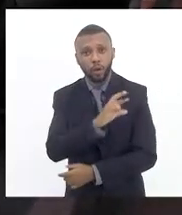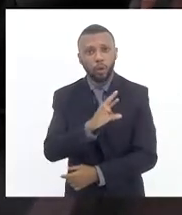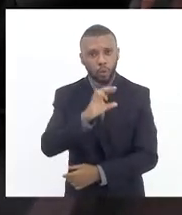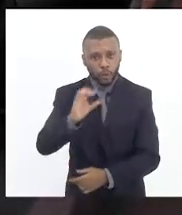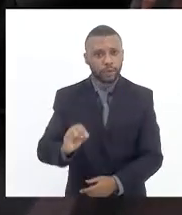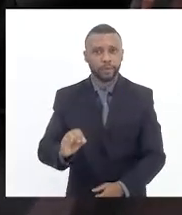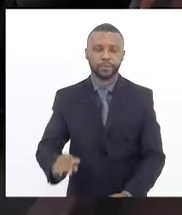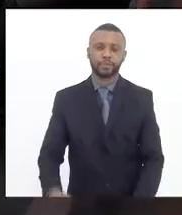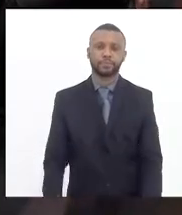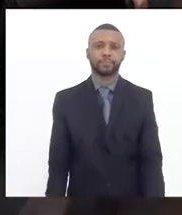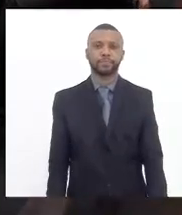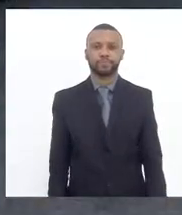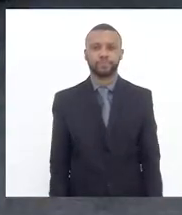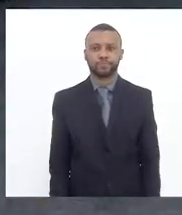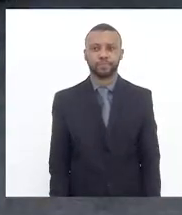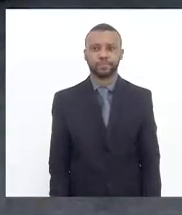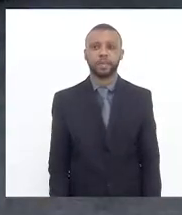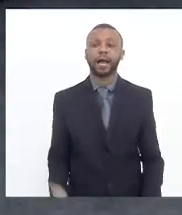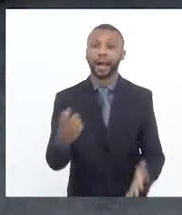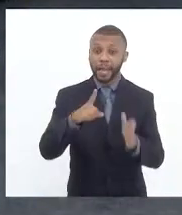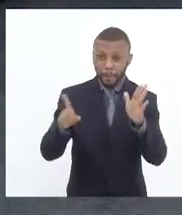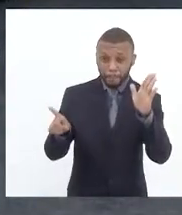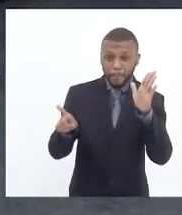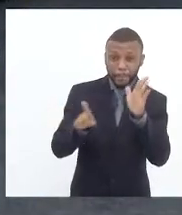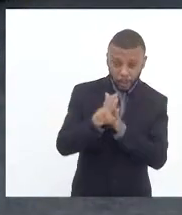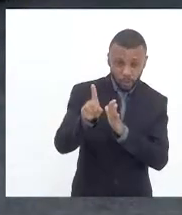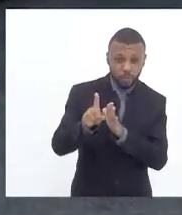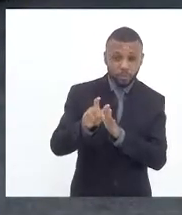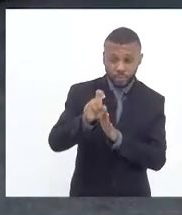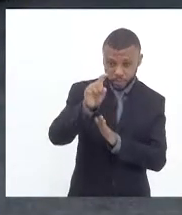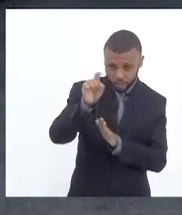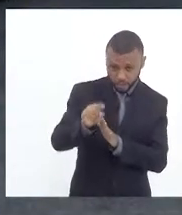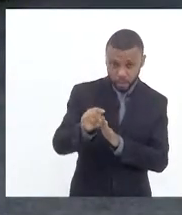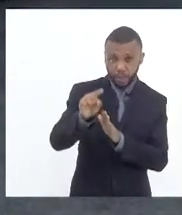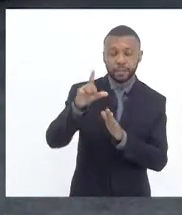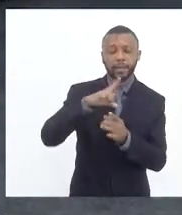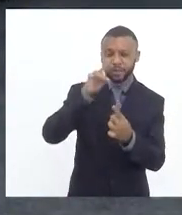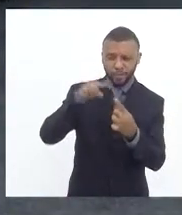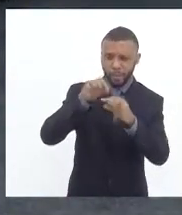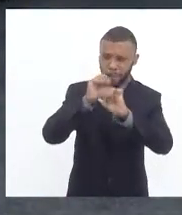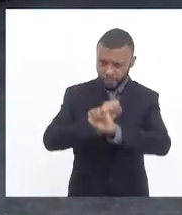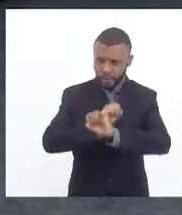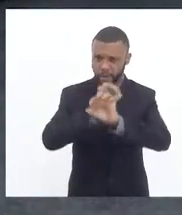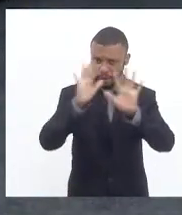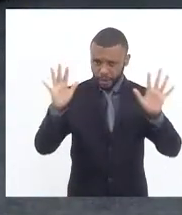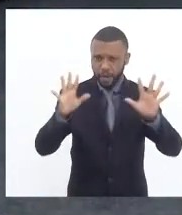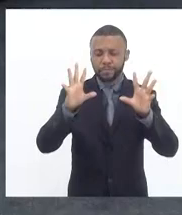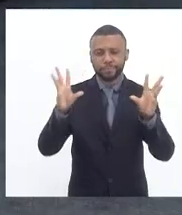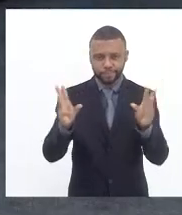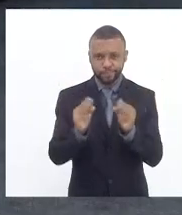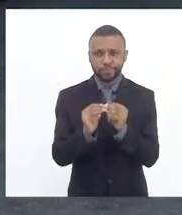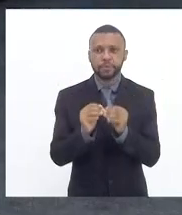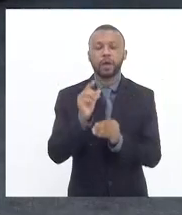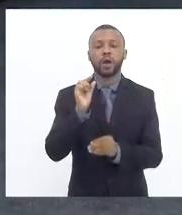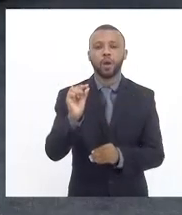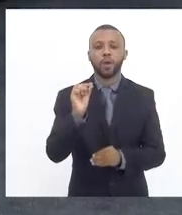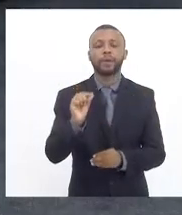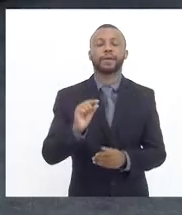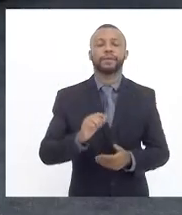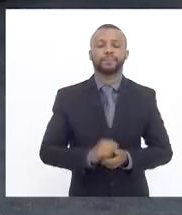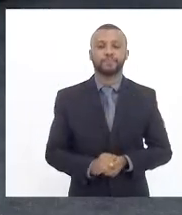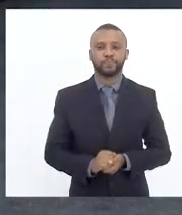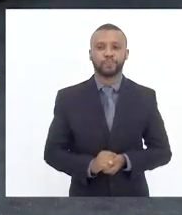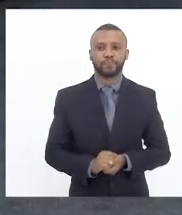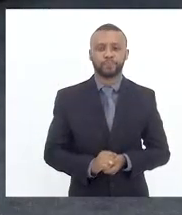secretário a nossa pergunta vai no sentido só para essa é no sentido dia